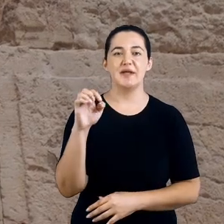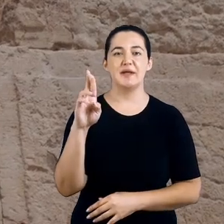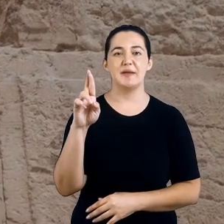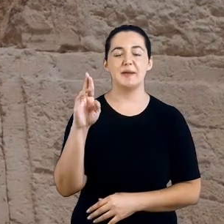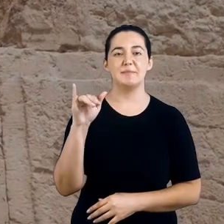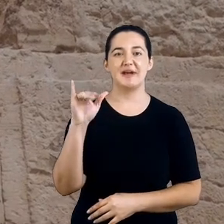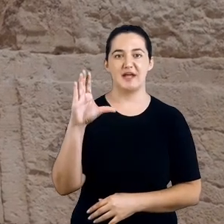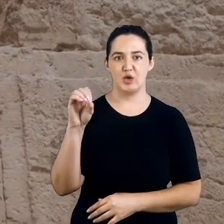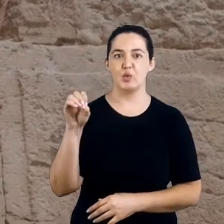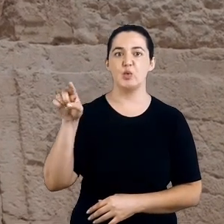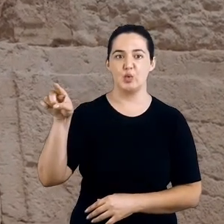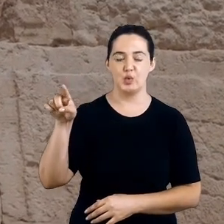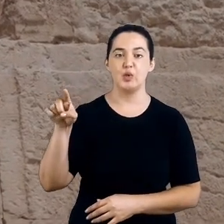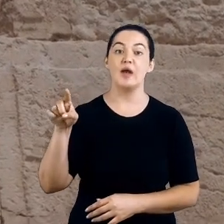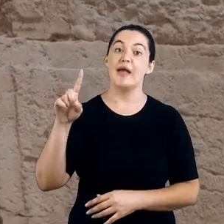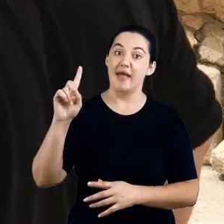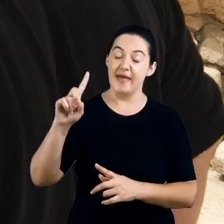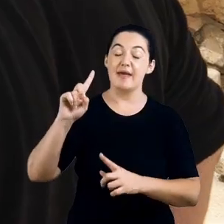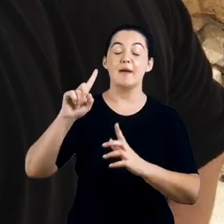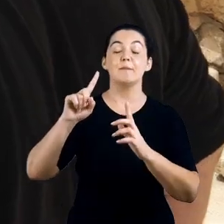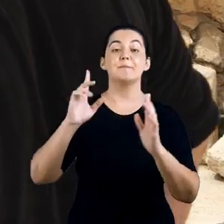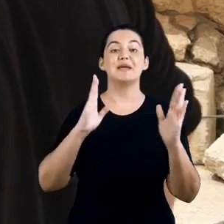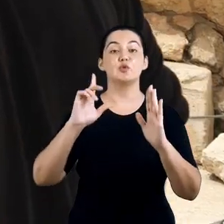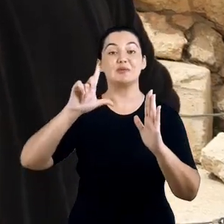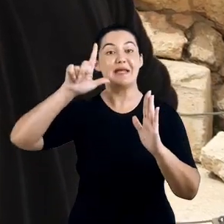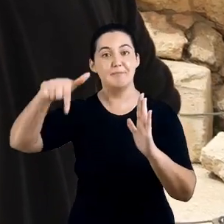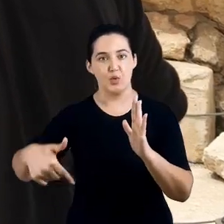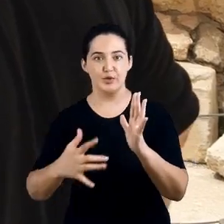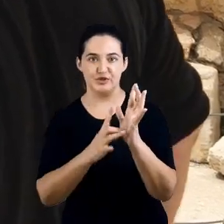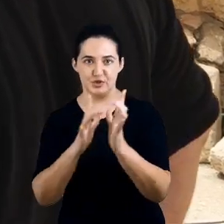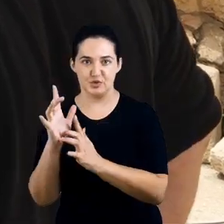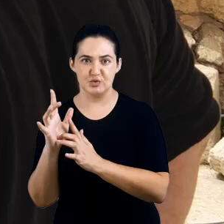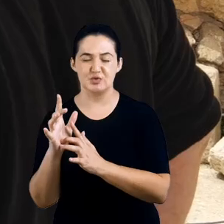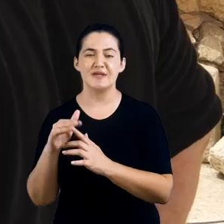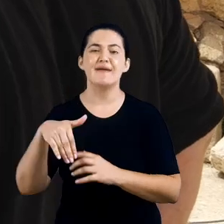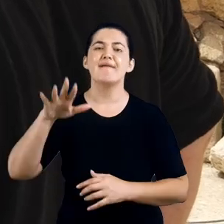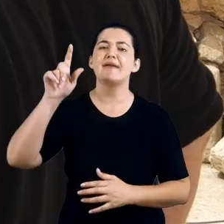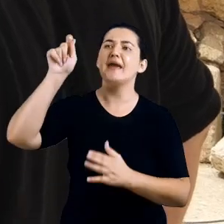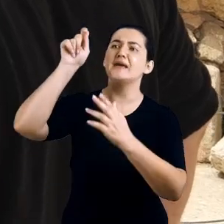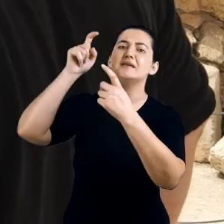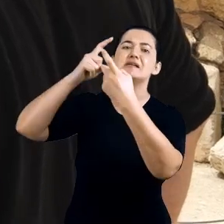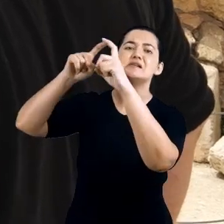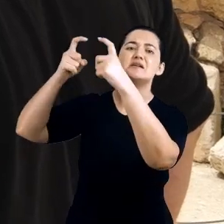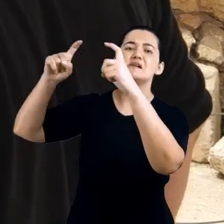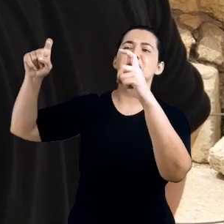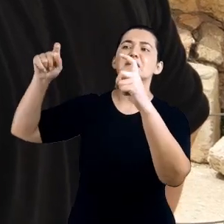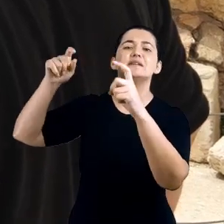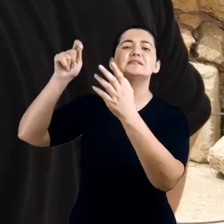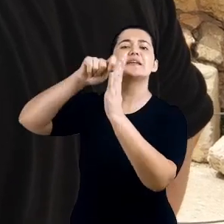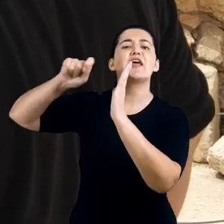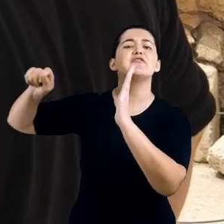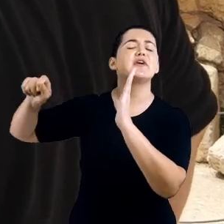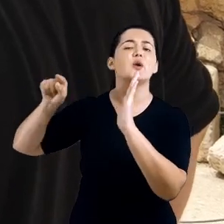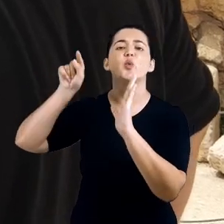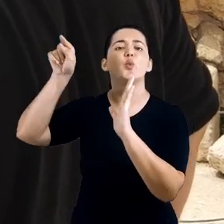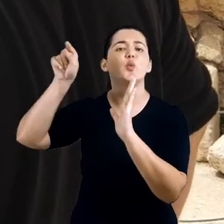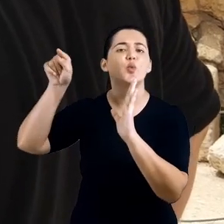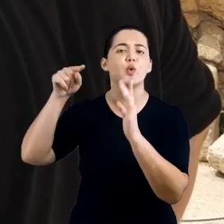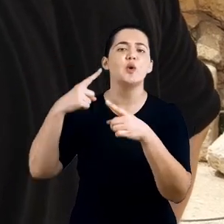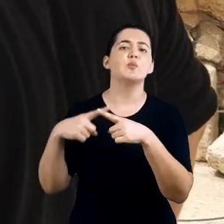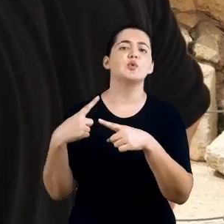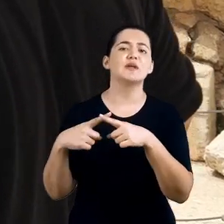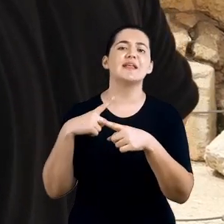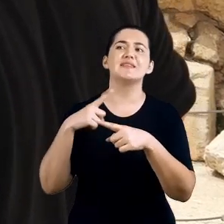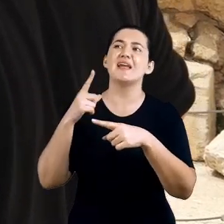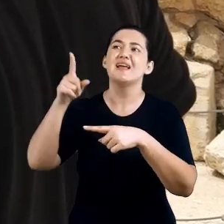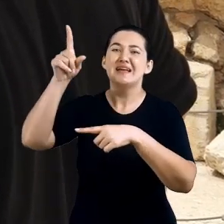do templo, num período posterior ao período de Cristo. Quem seria provavelmente essa pessoa? O que estaria escrito ali? E por que